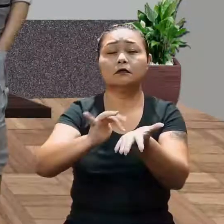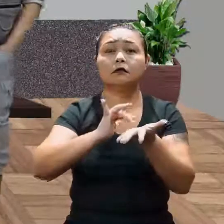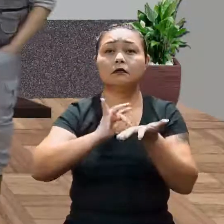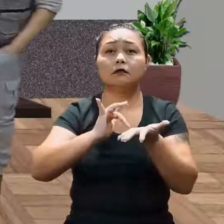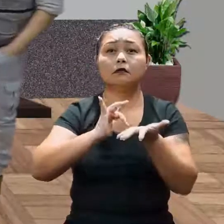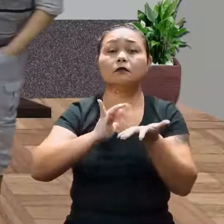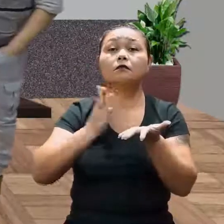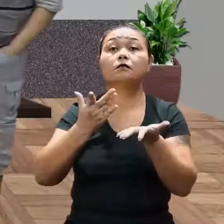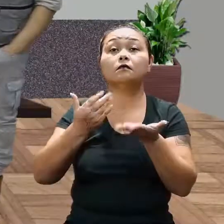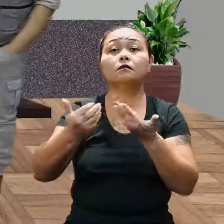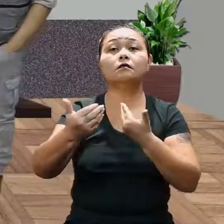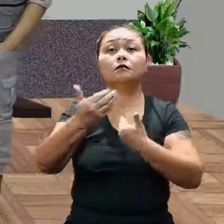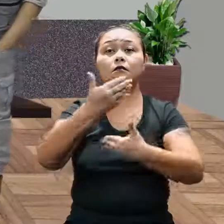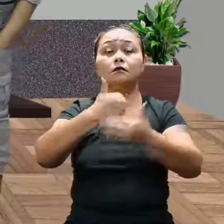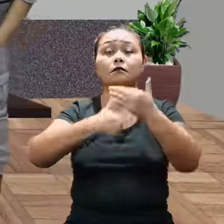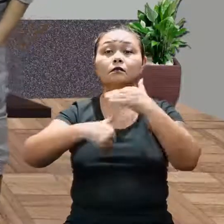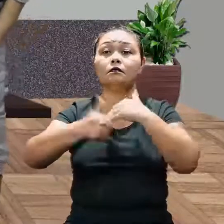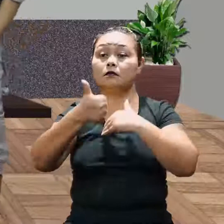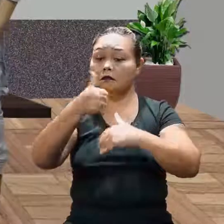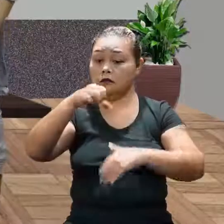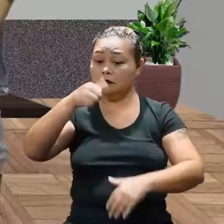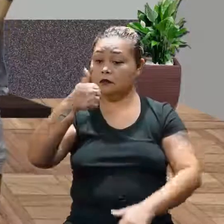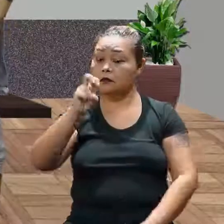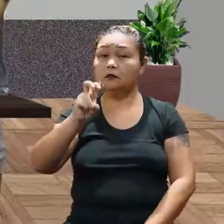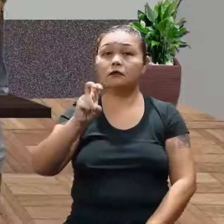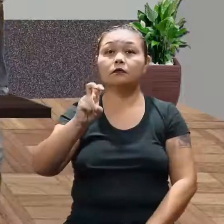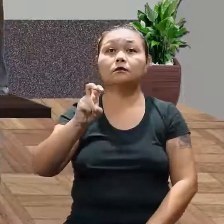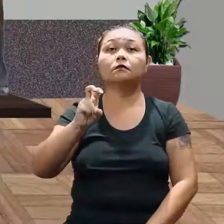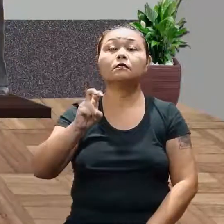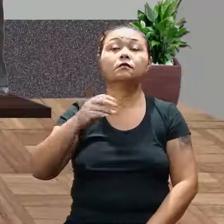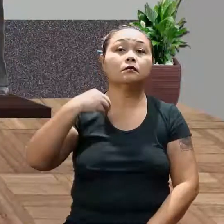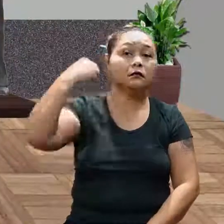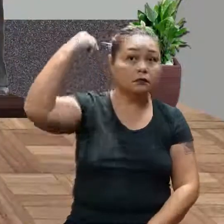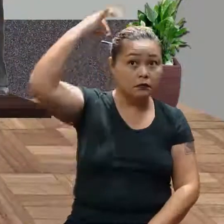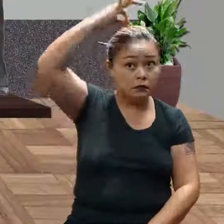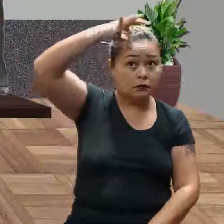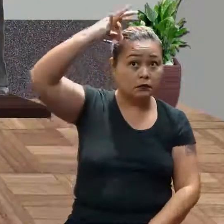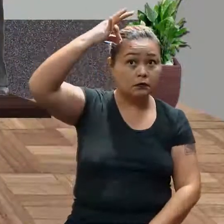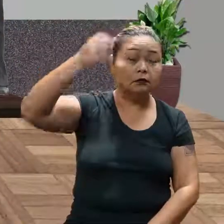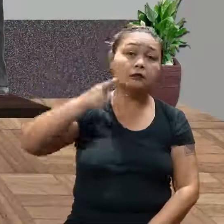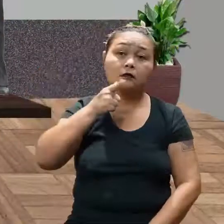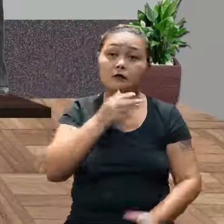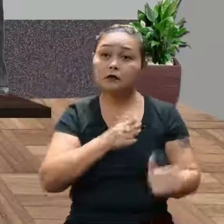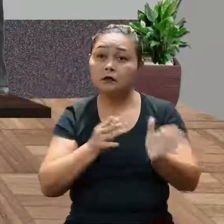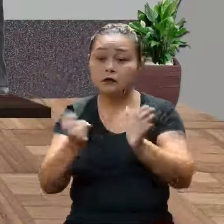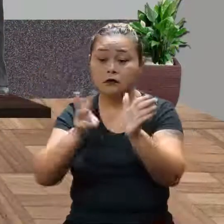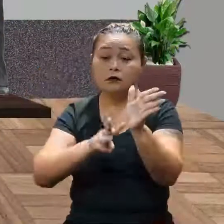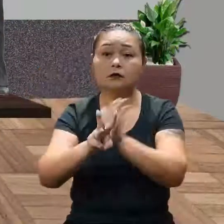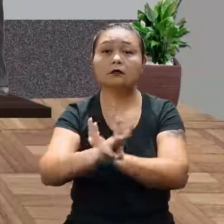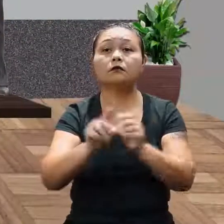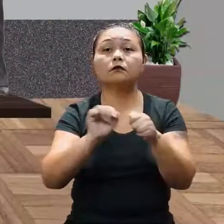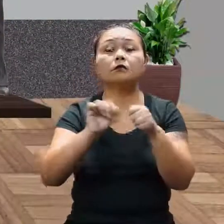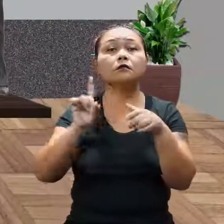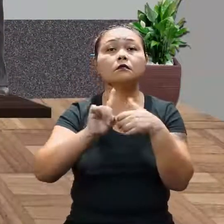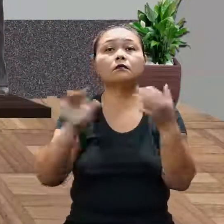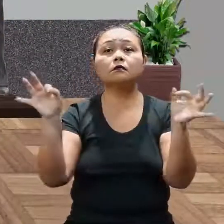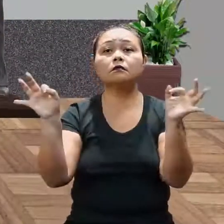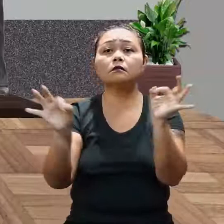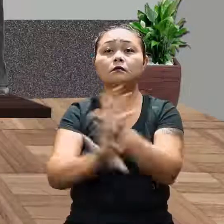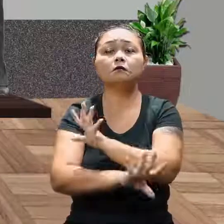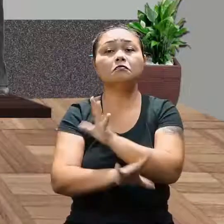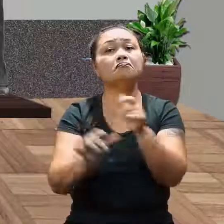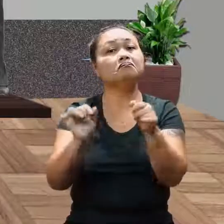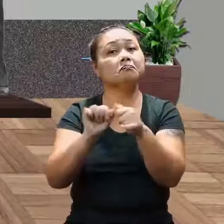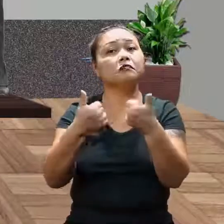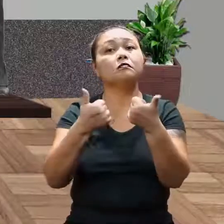Ji-Paraná, até que ele alcança em 1915 Santo Antônio do Rio Madeira. Estava completa a missão